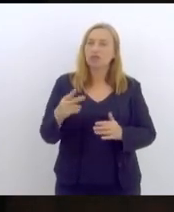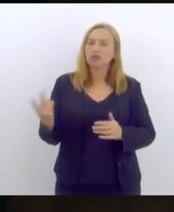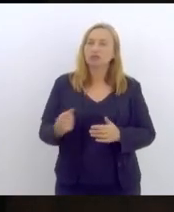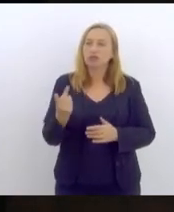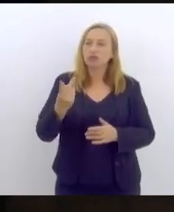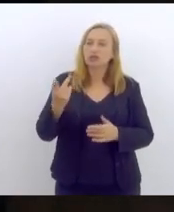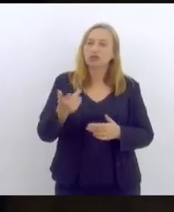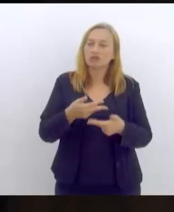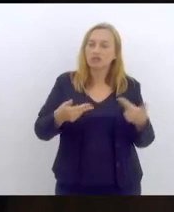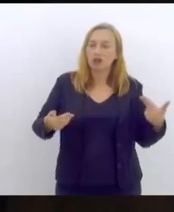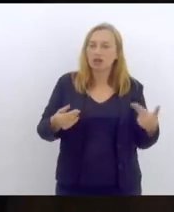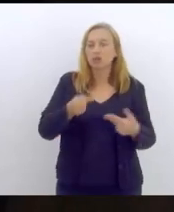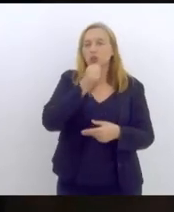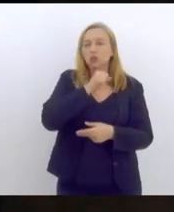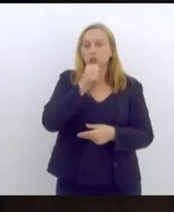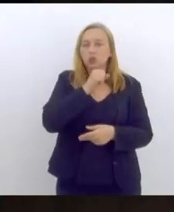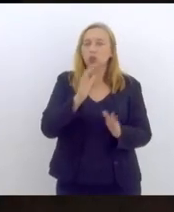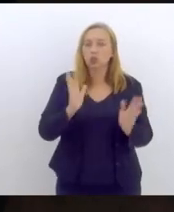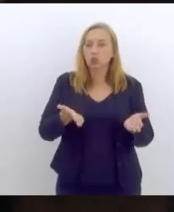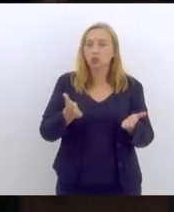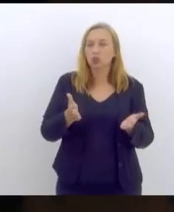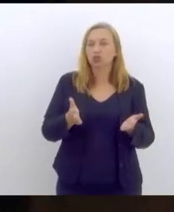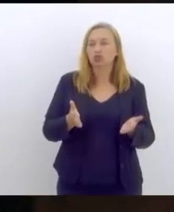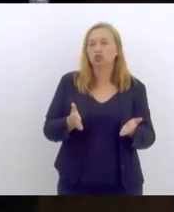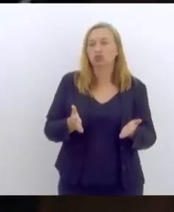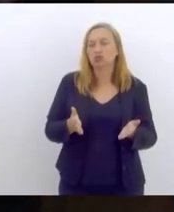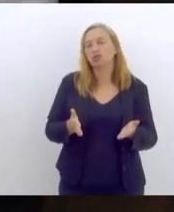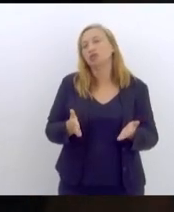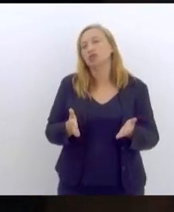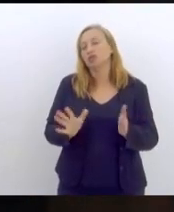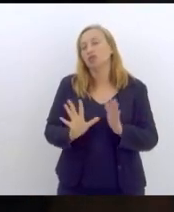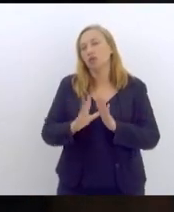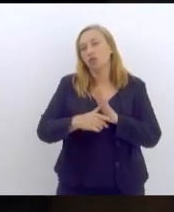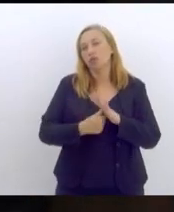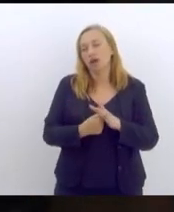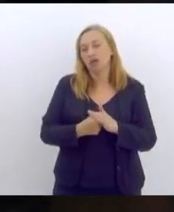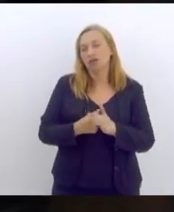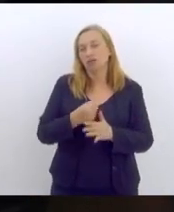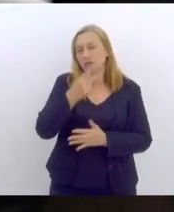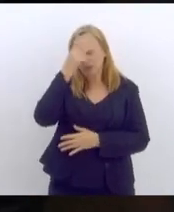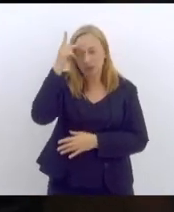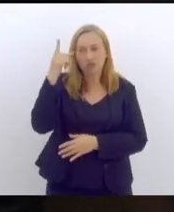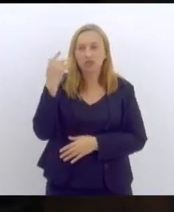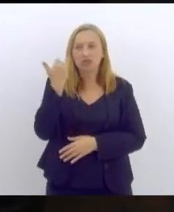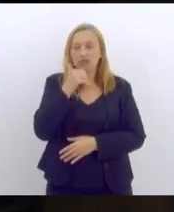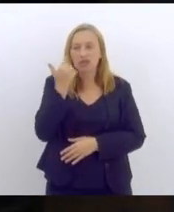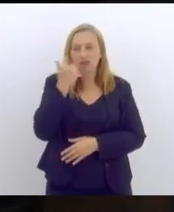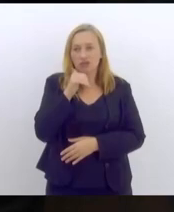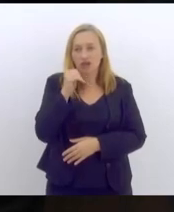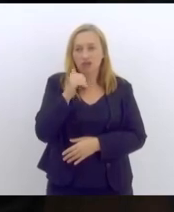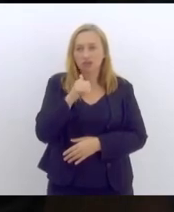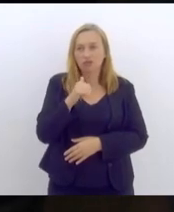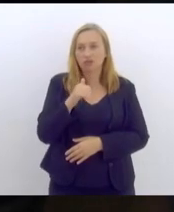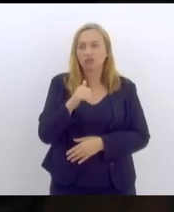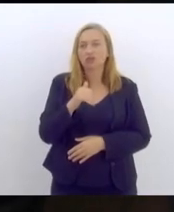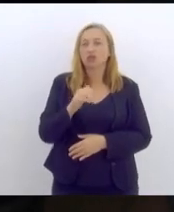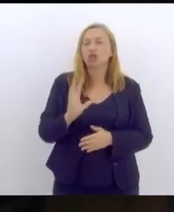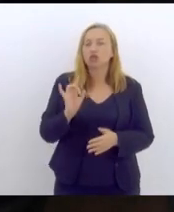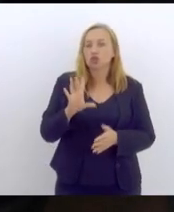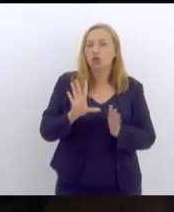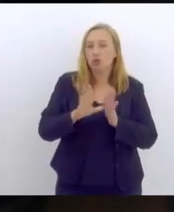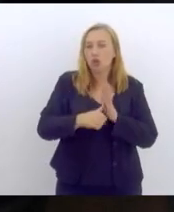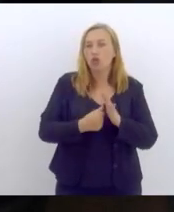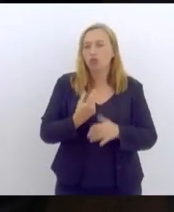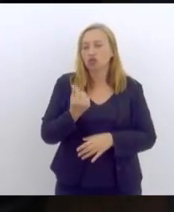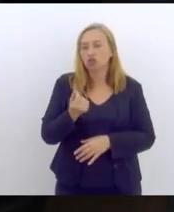diversos idosos que hoje vêm sendo lesados por picaretas e sem vergonhas que ganham a vida roubando o